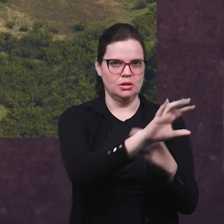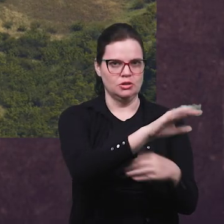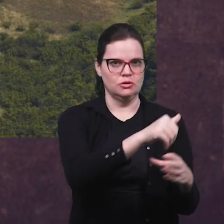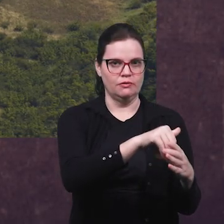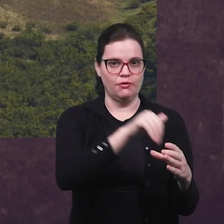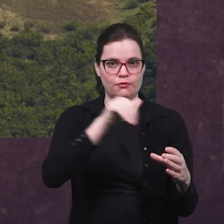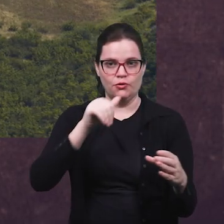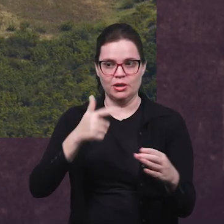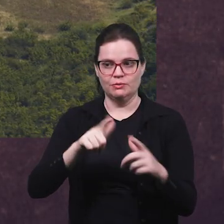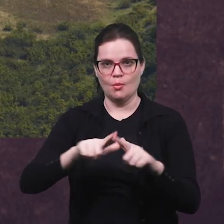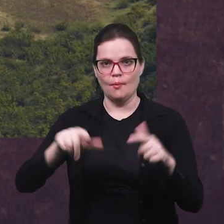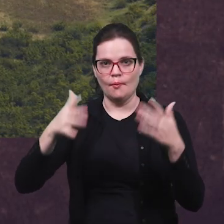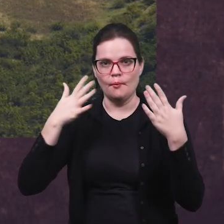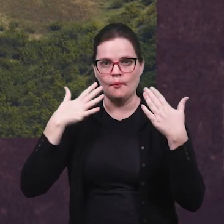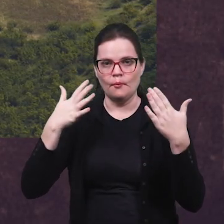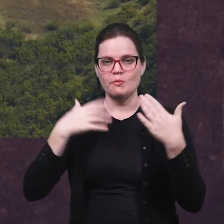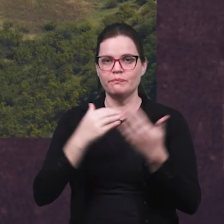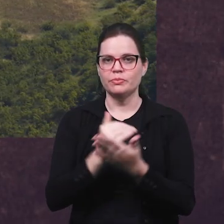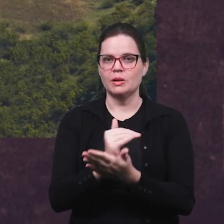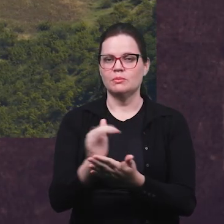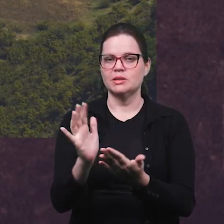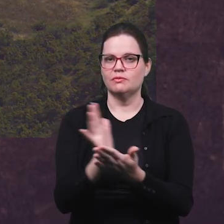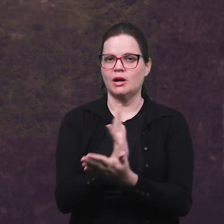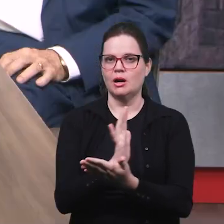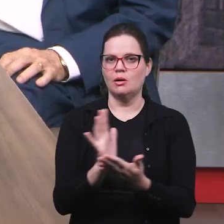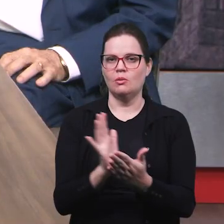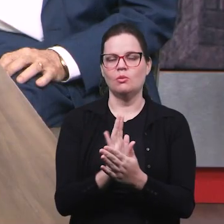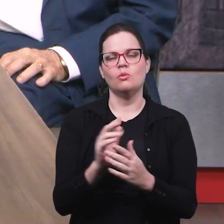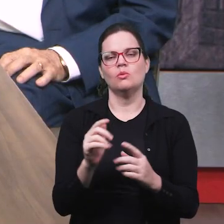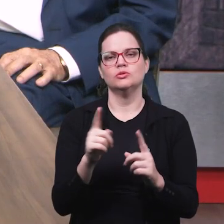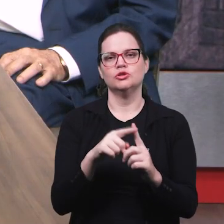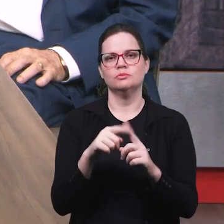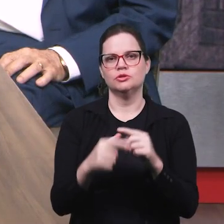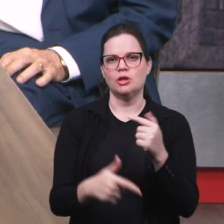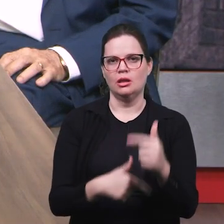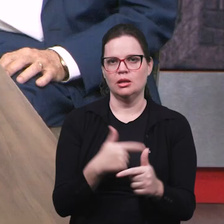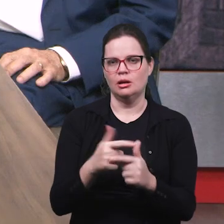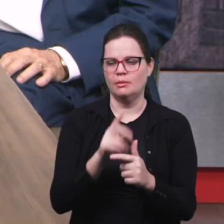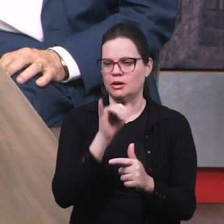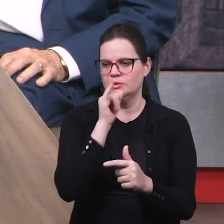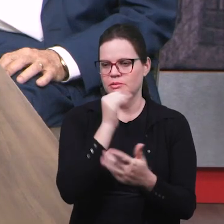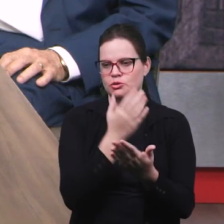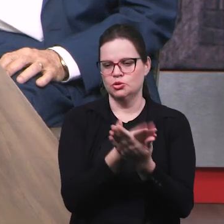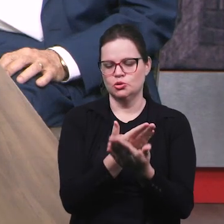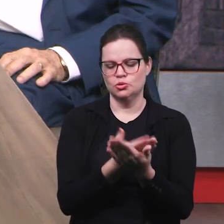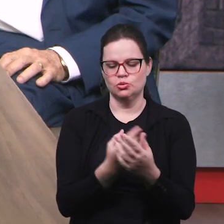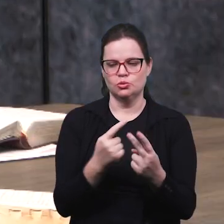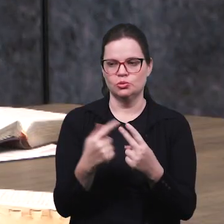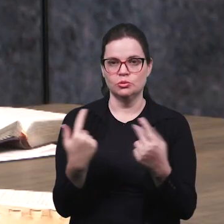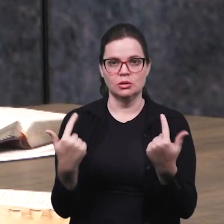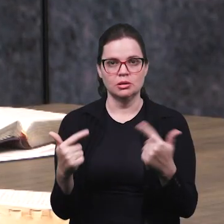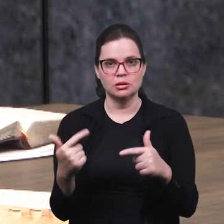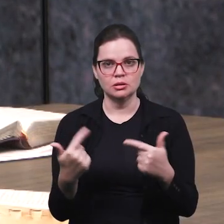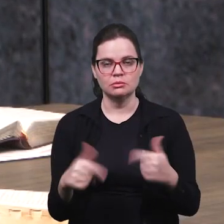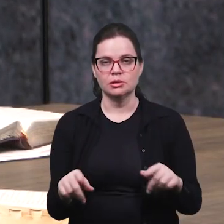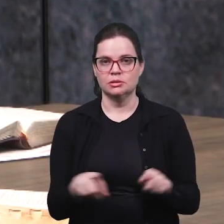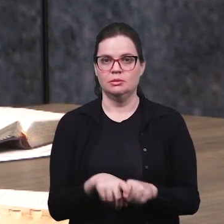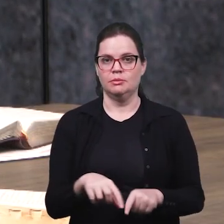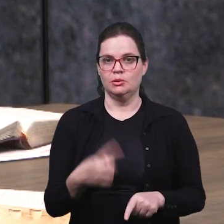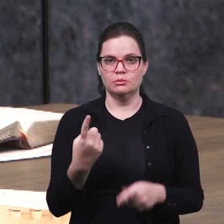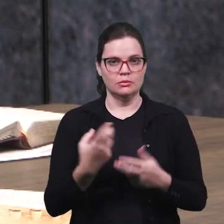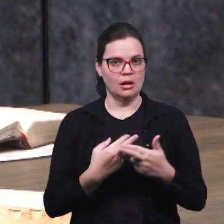e havia muitas atividades que eles desenvolviam ali, atividades de trabalho, de estudos, e uma